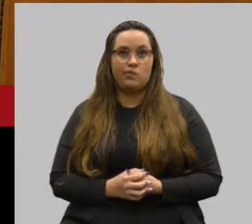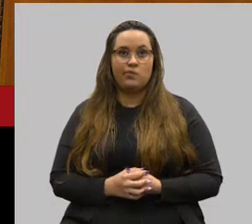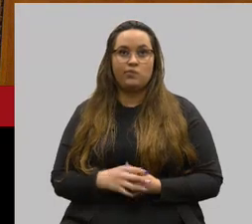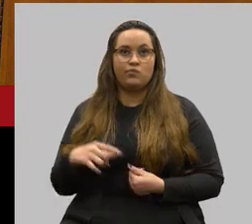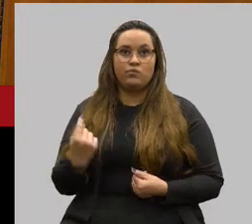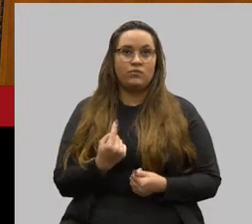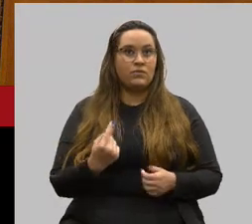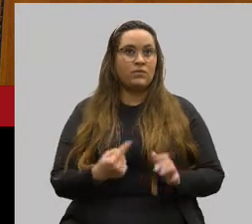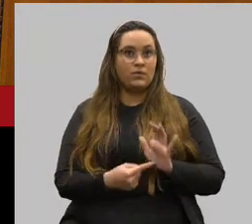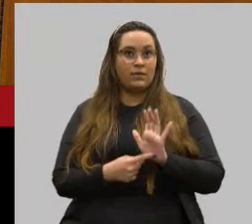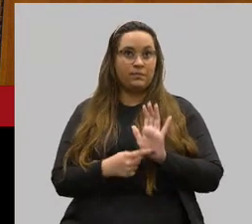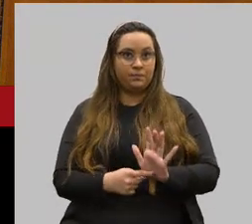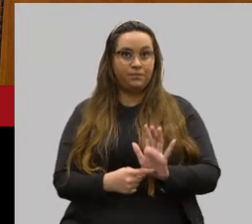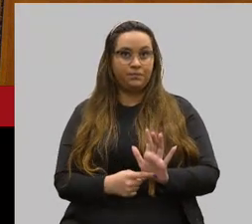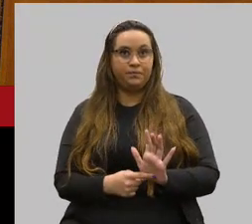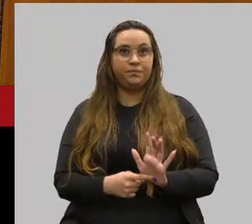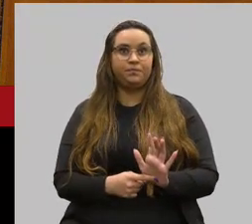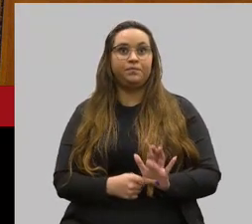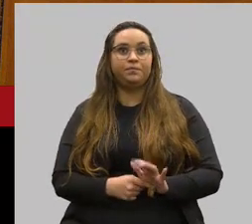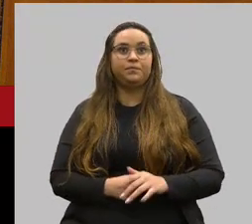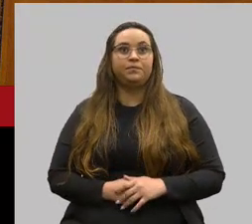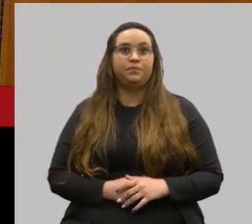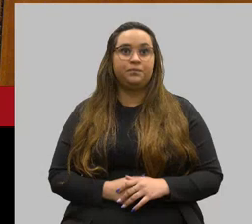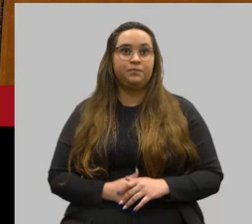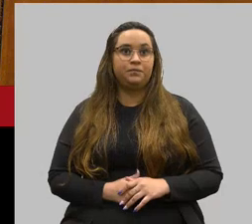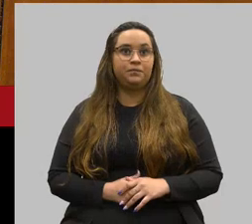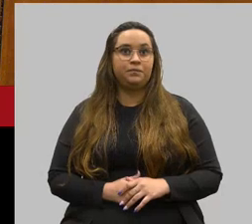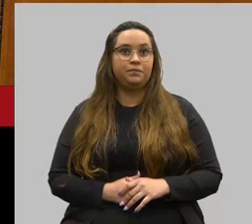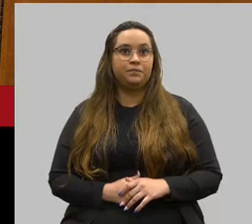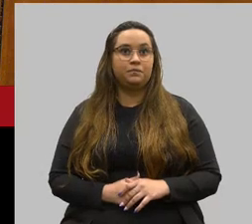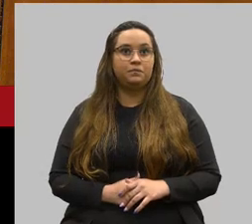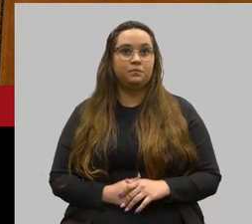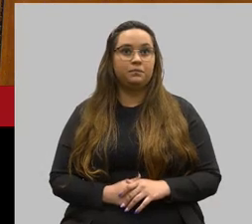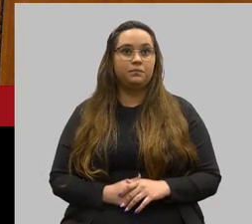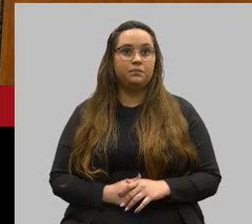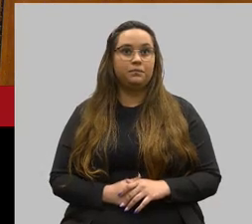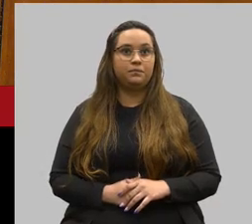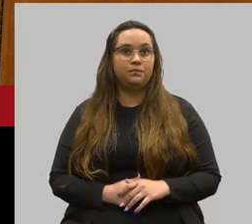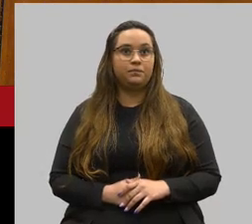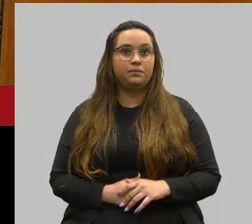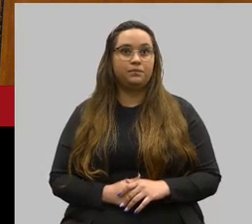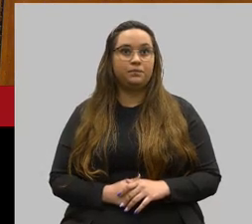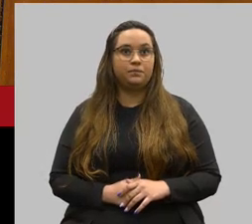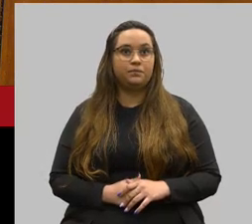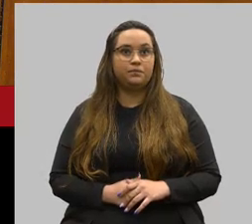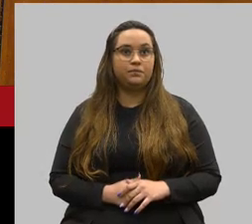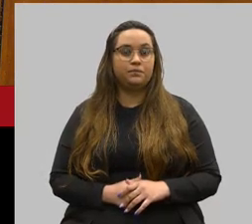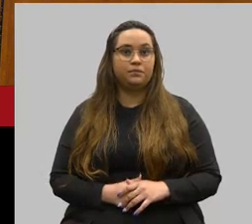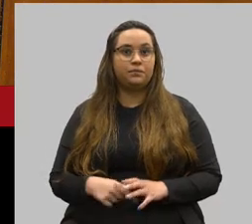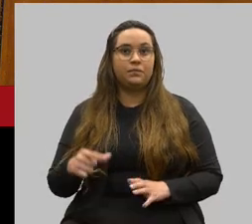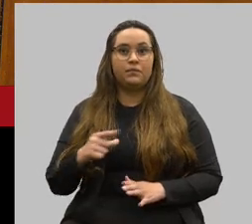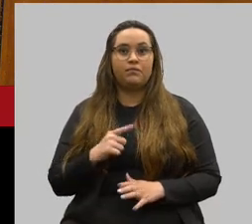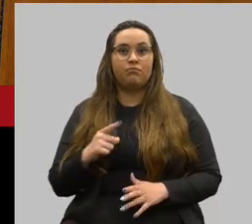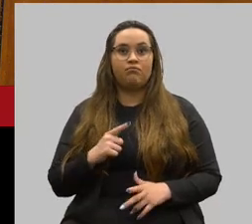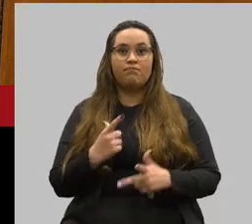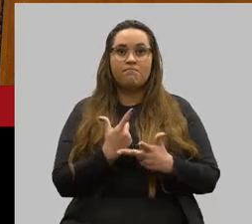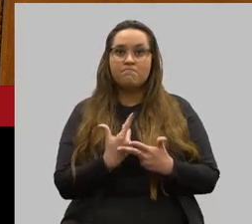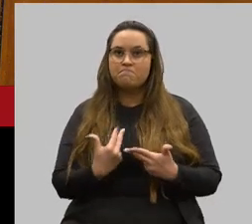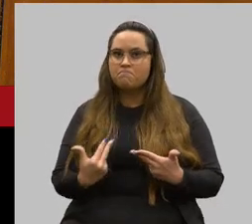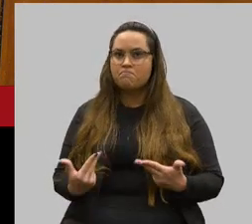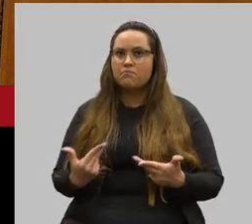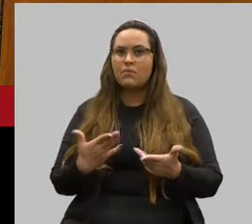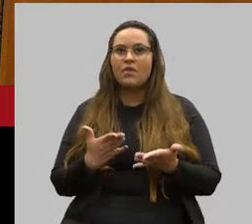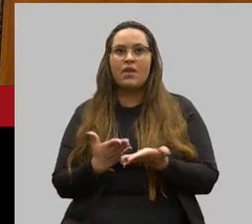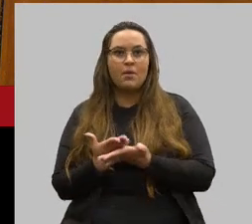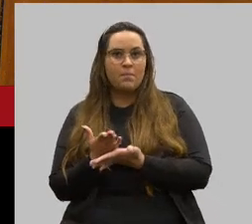apresentação né em que eh de acordo com de acordo com as ênfases aprovadas e também